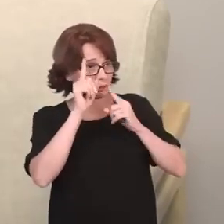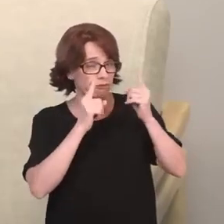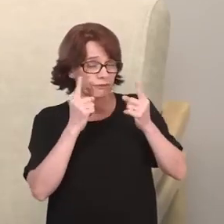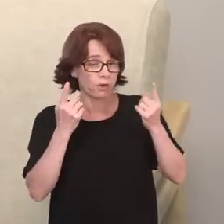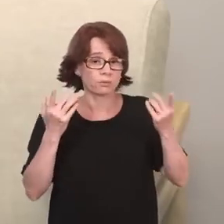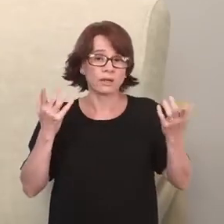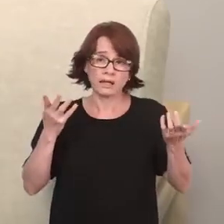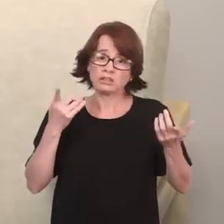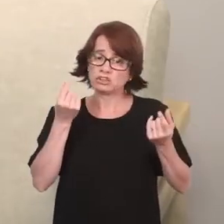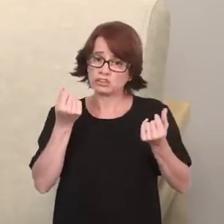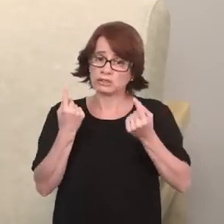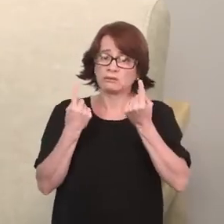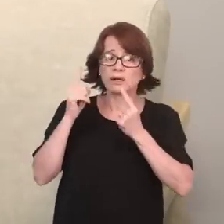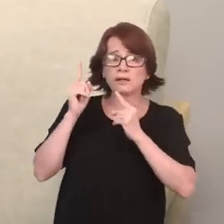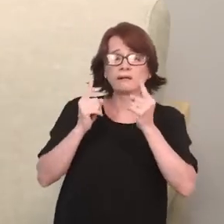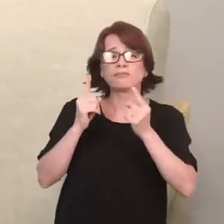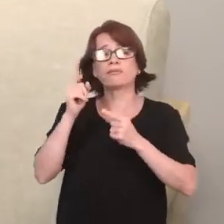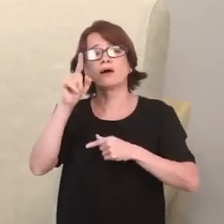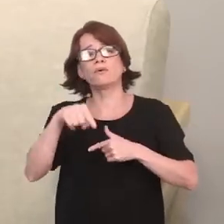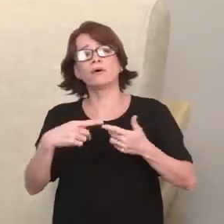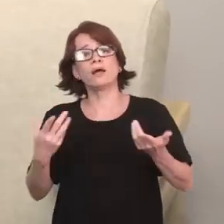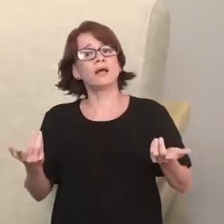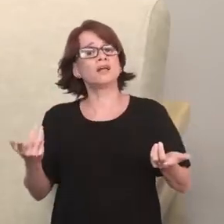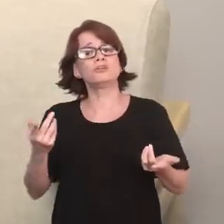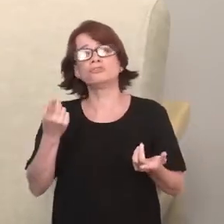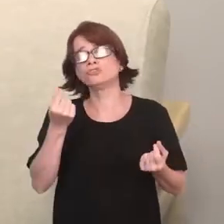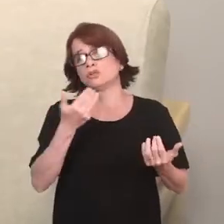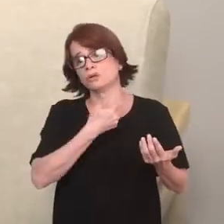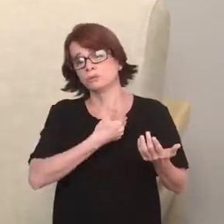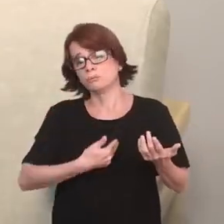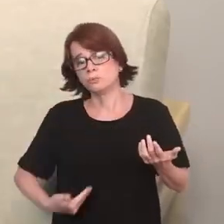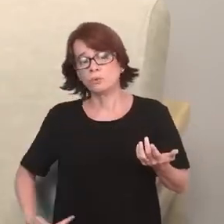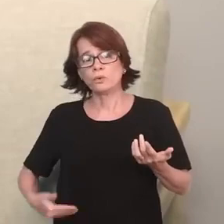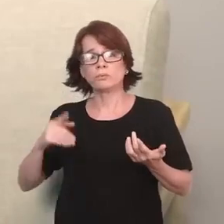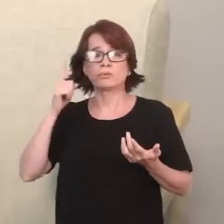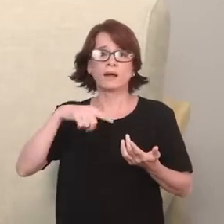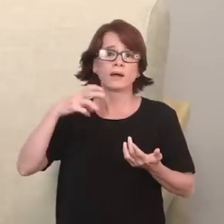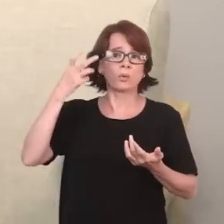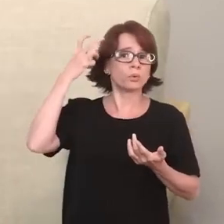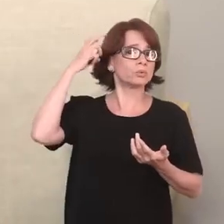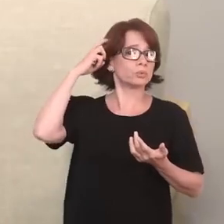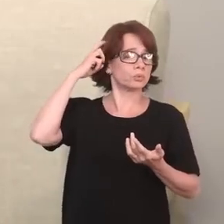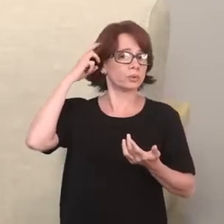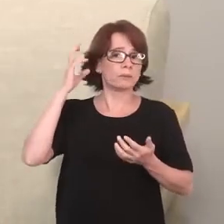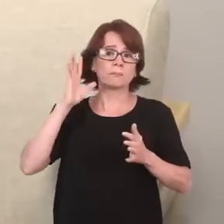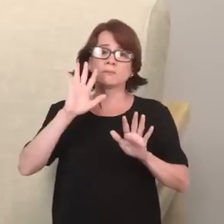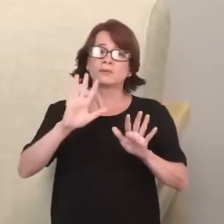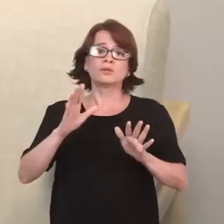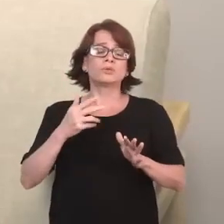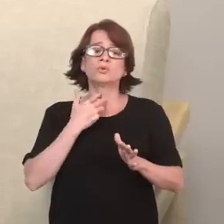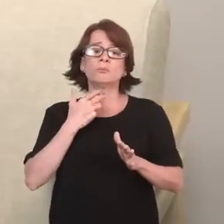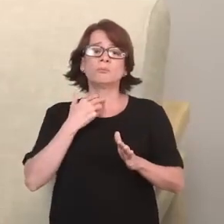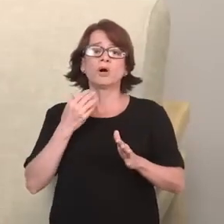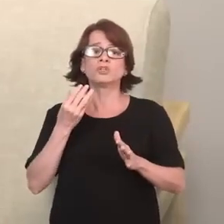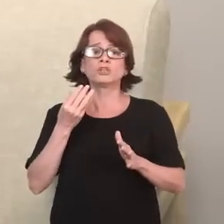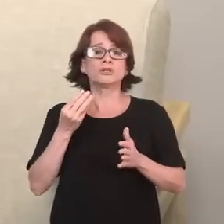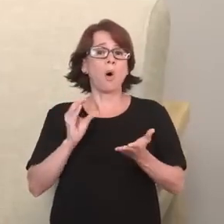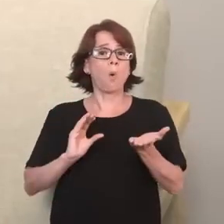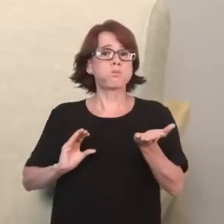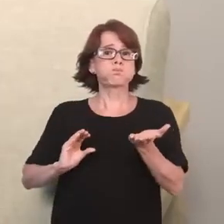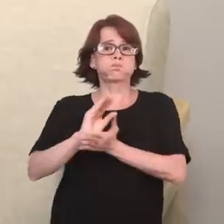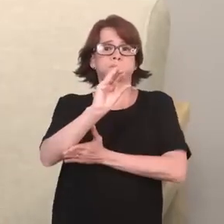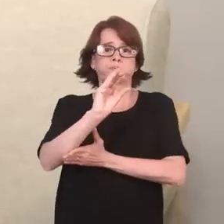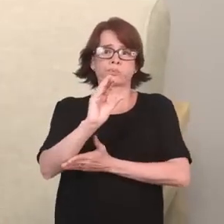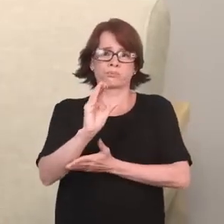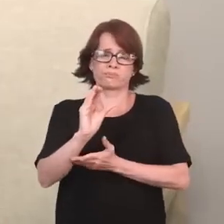dinheiro, alguma verba que possa dar aí para os blocos, tá? Mas o que eu acho, assim, não pode ser muito e não pode ser para quem tem condição de andar com as